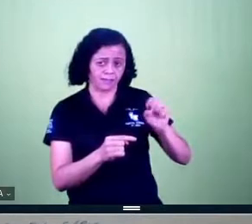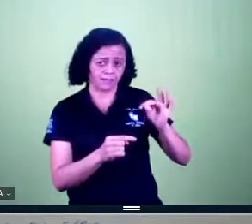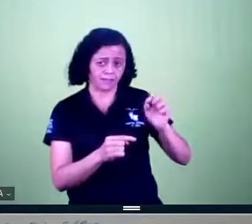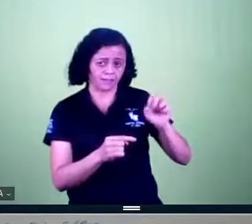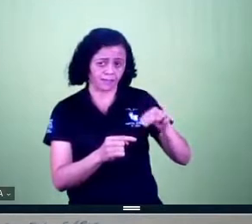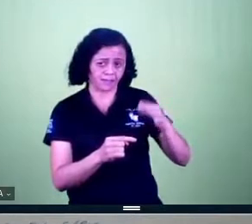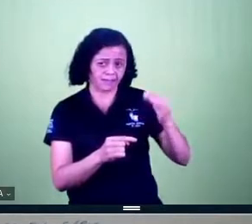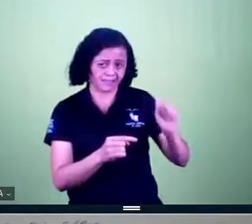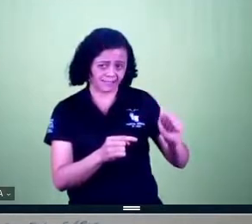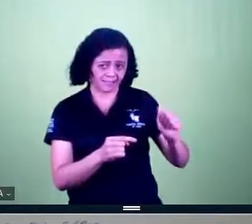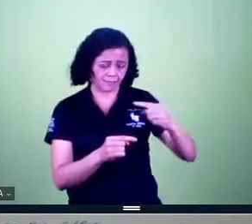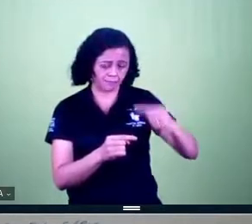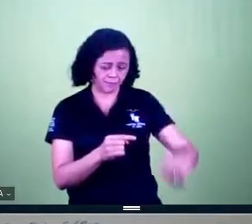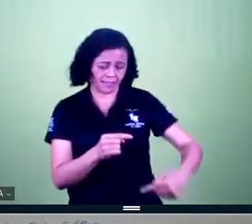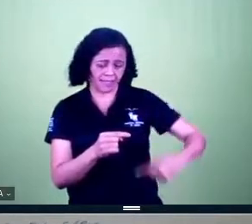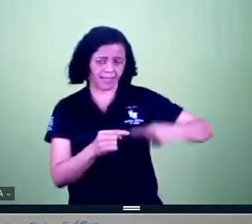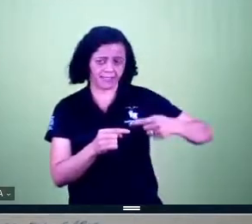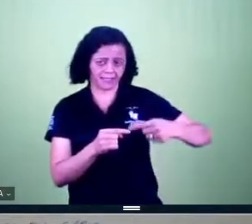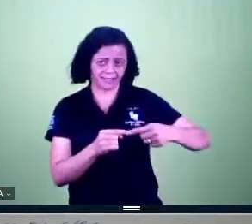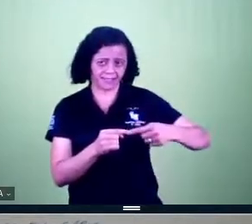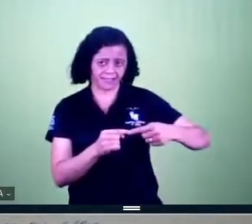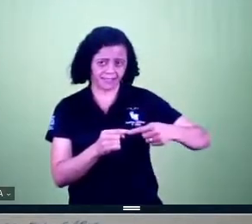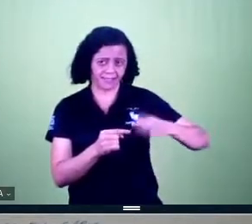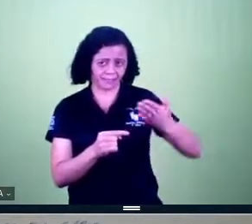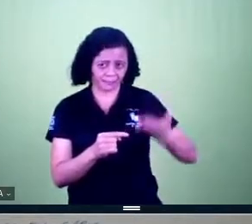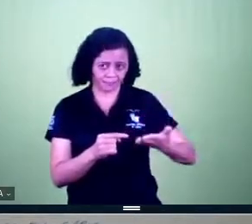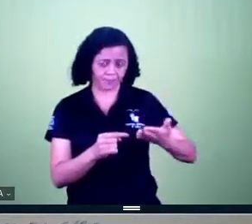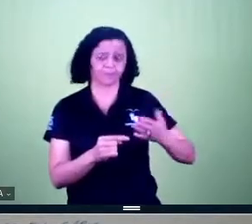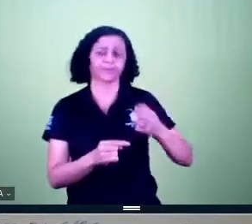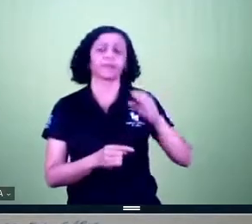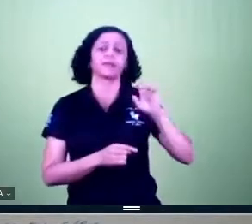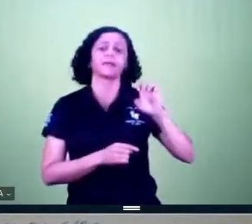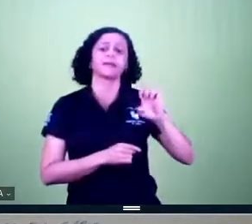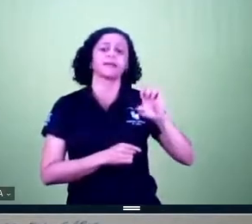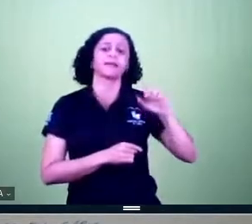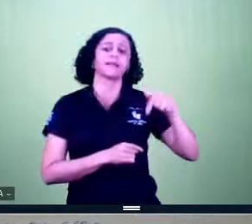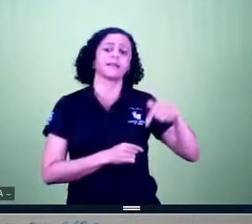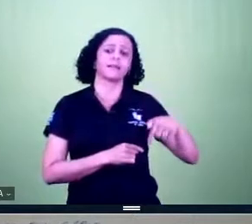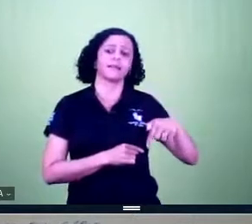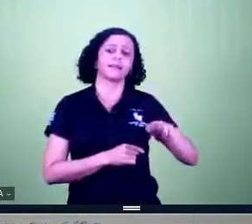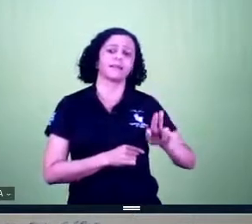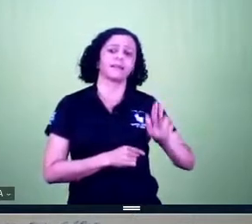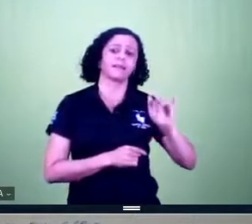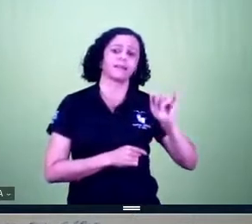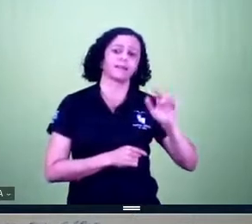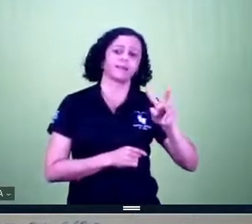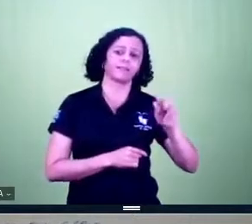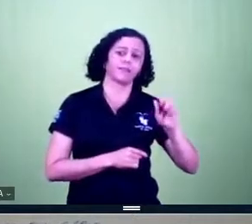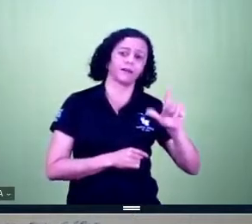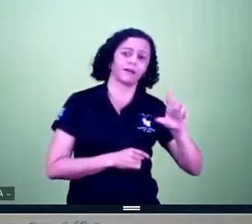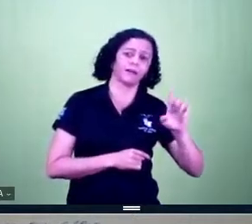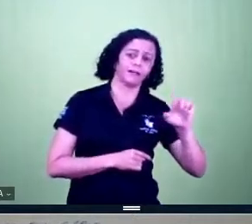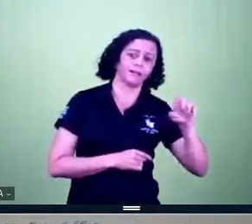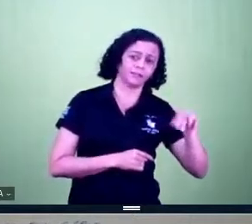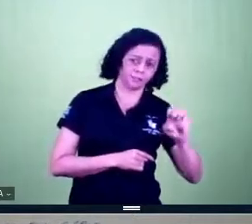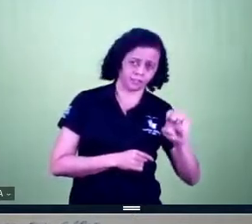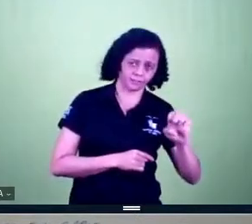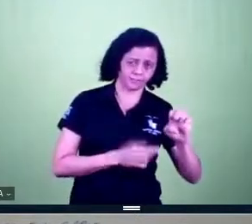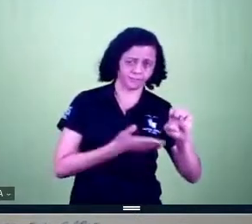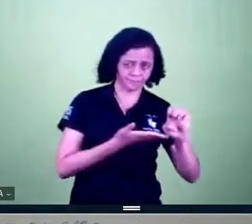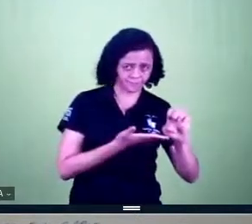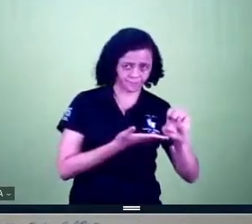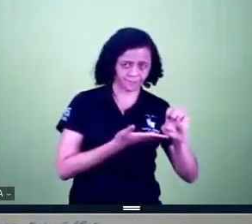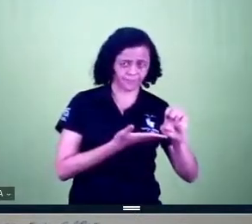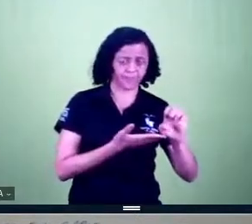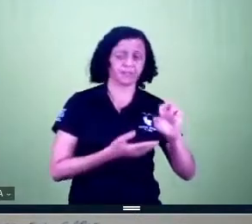Então guardem isso. Alguns livros, alguns autores tratam como RT, resistência total do circuito,